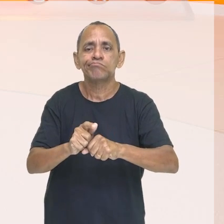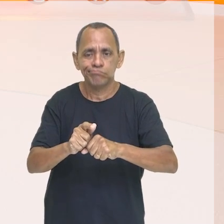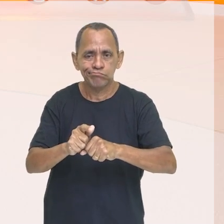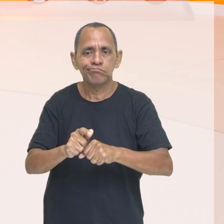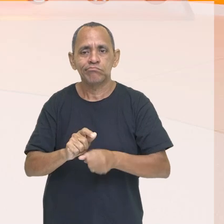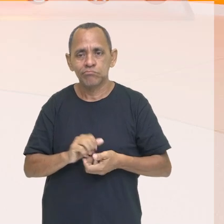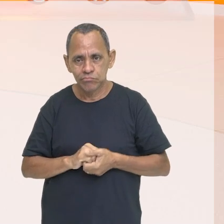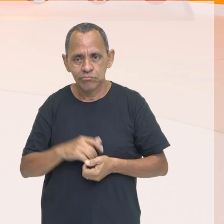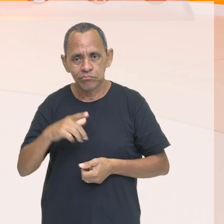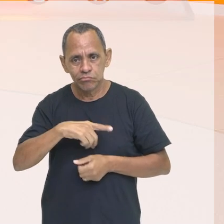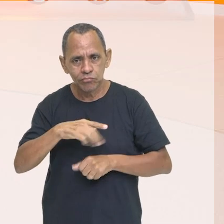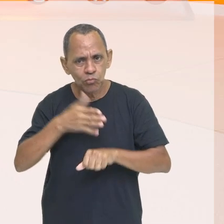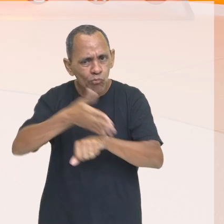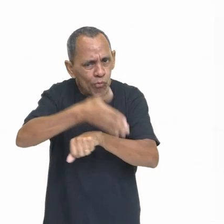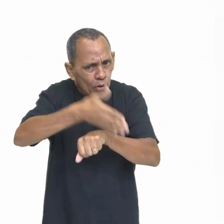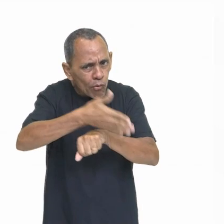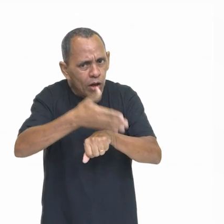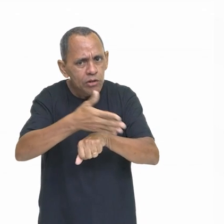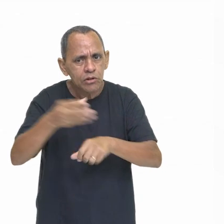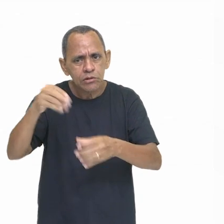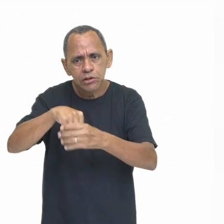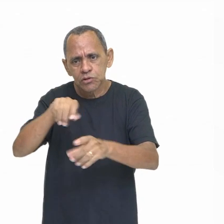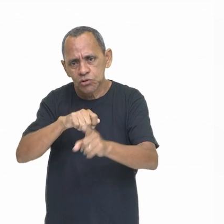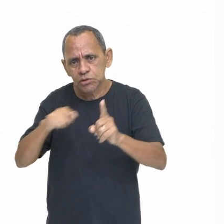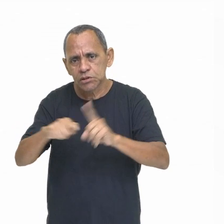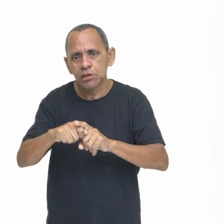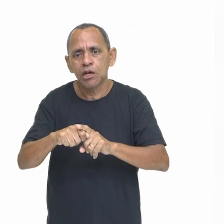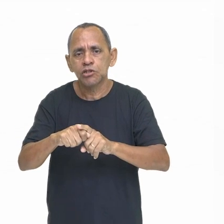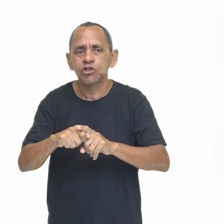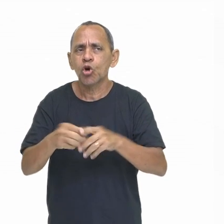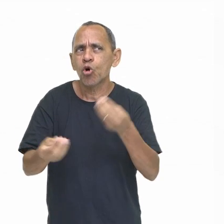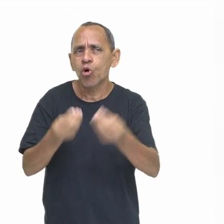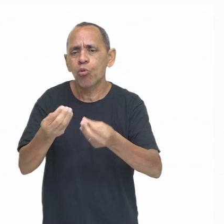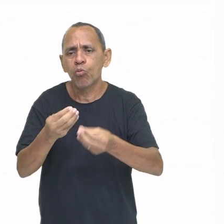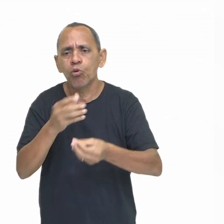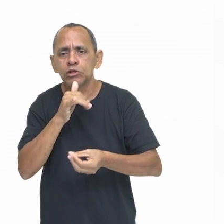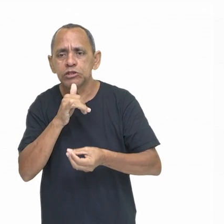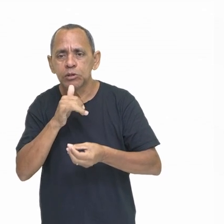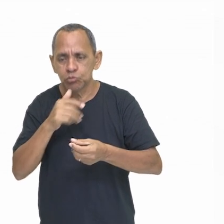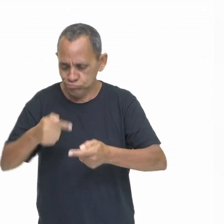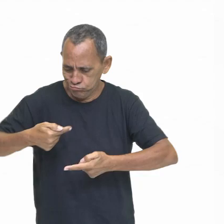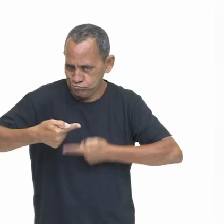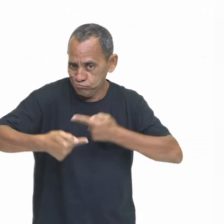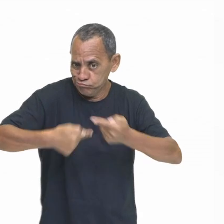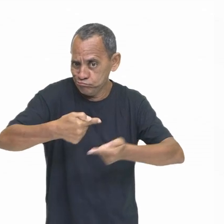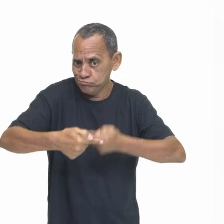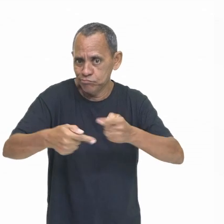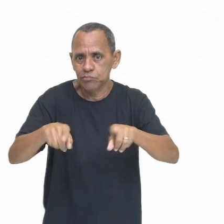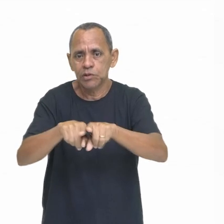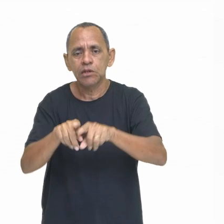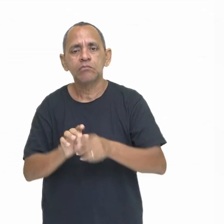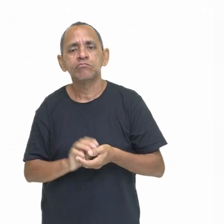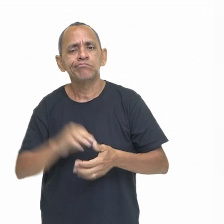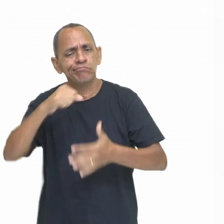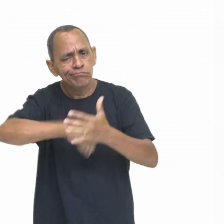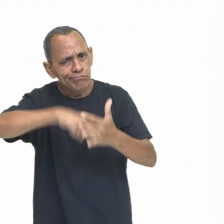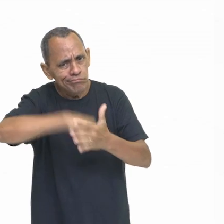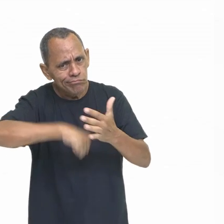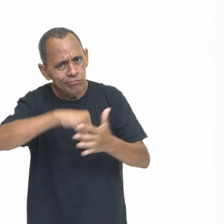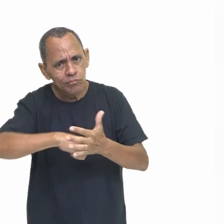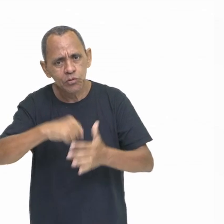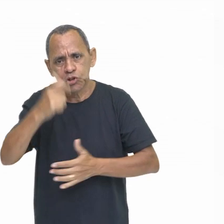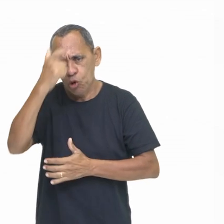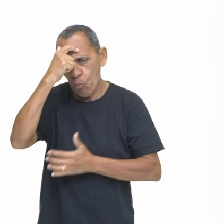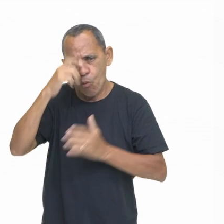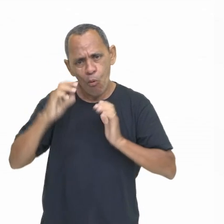da sociedade. E aí nós vamos falar da luta por reconhecimento e justiça social. A luta pela